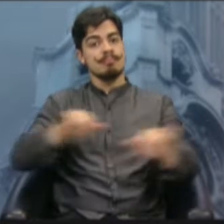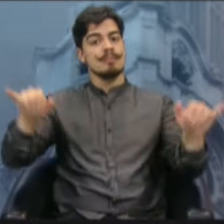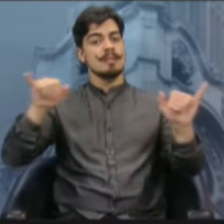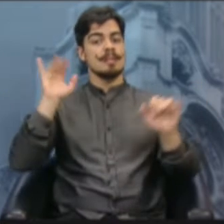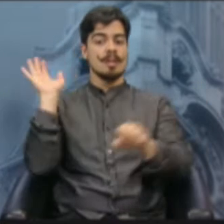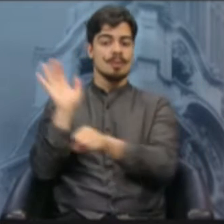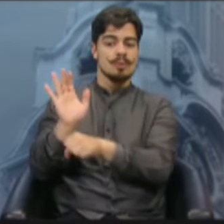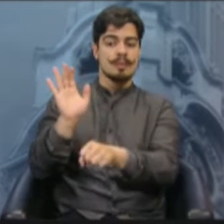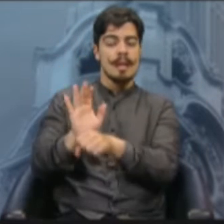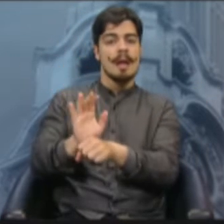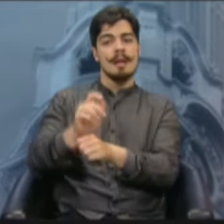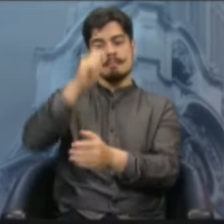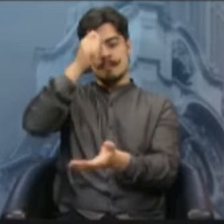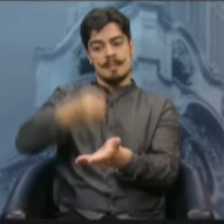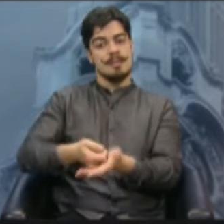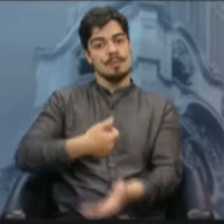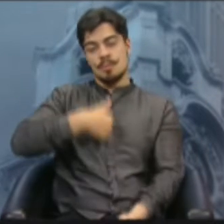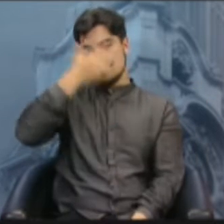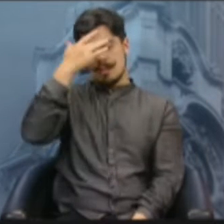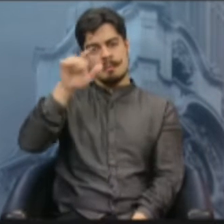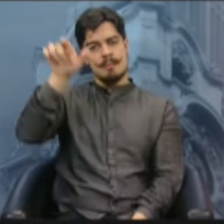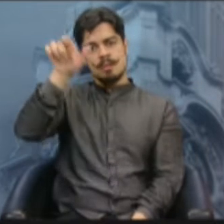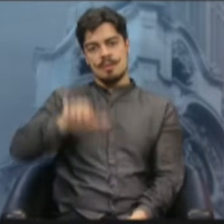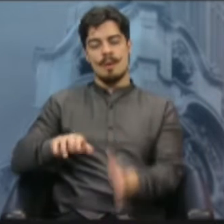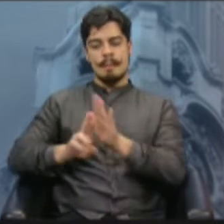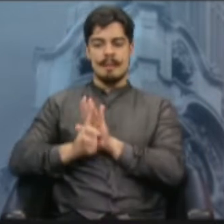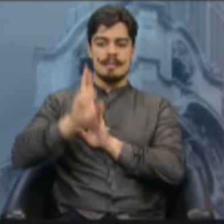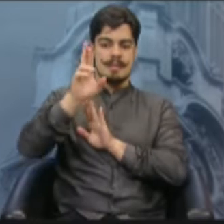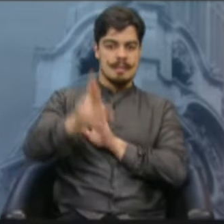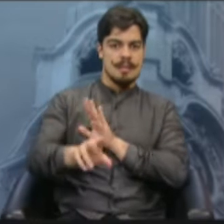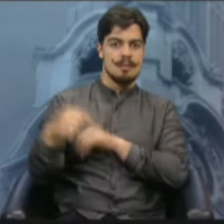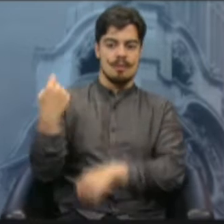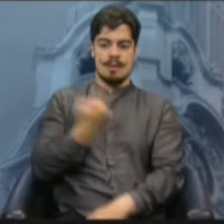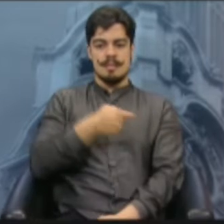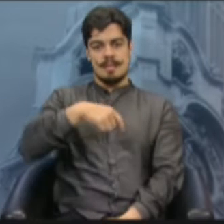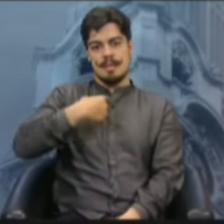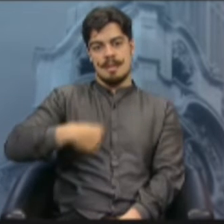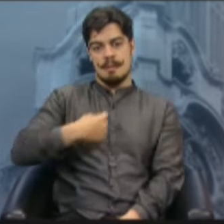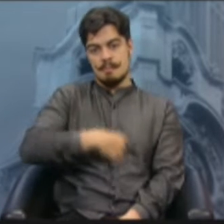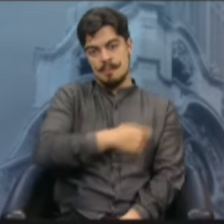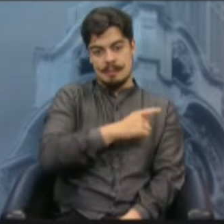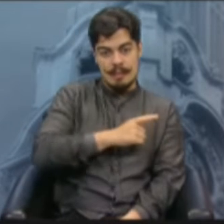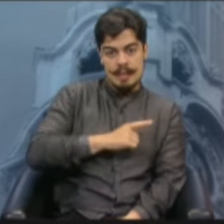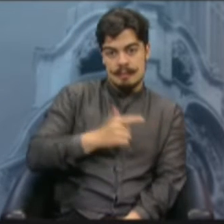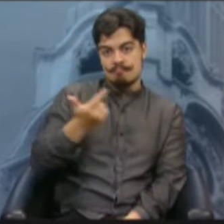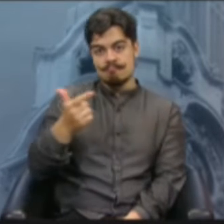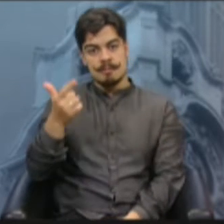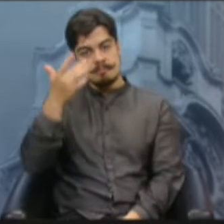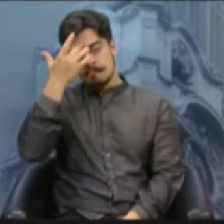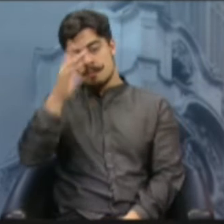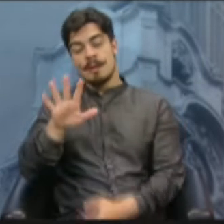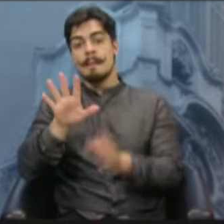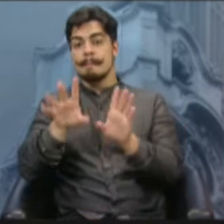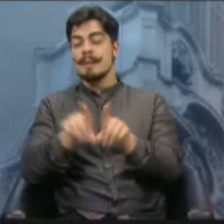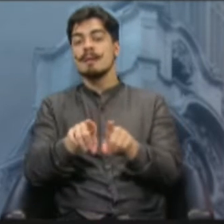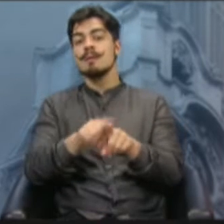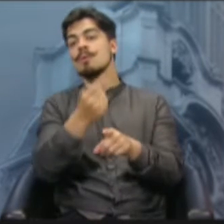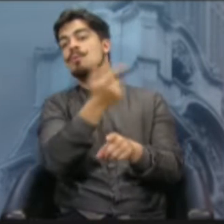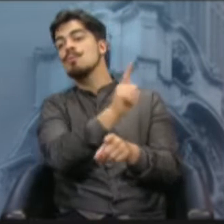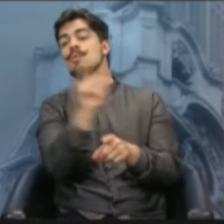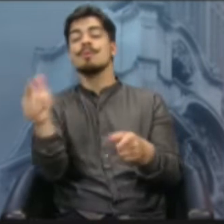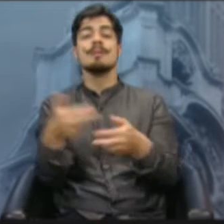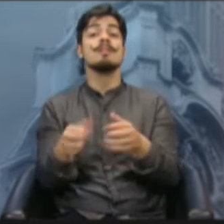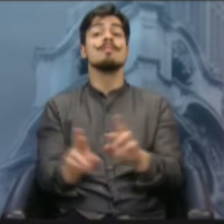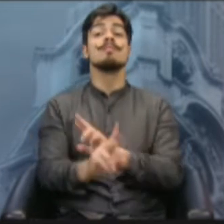na pressão. Não sei se está participando aqui algum representante do nosso Grêmio Futebol Porto Alegrense. Entretanto, outra coisa bem diferente